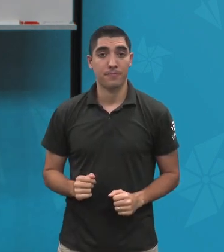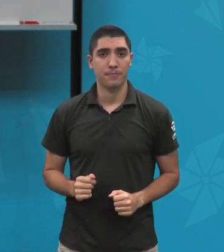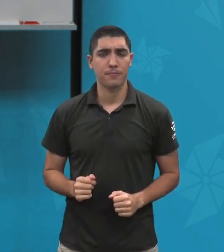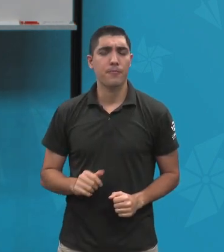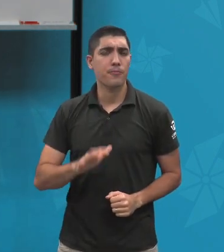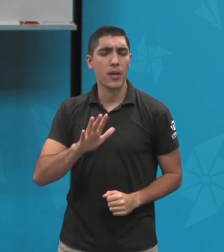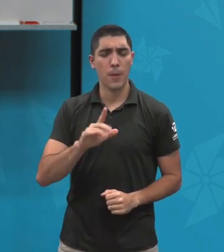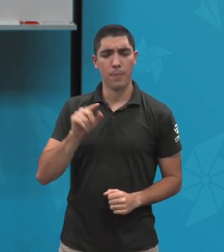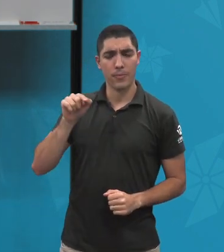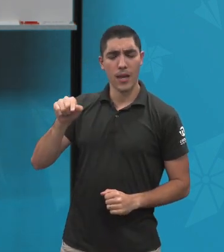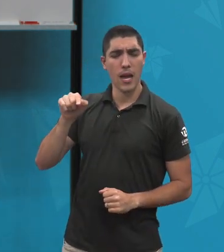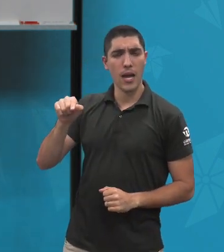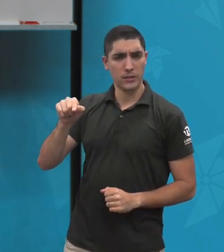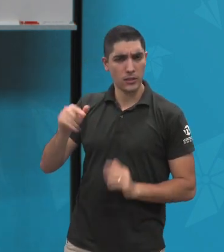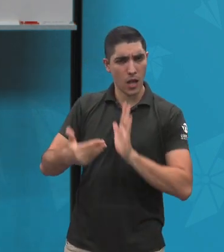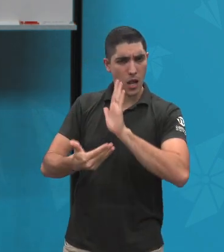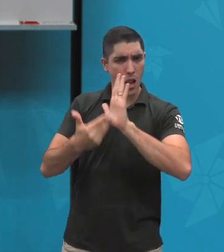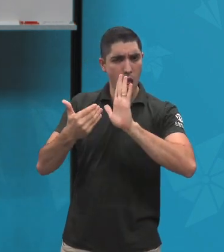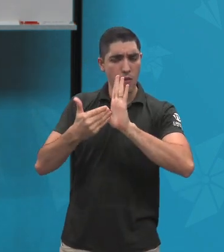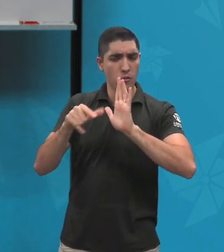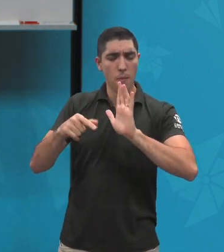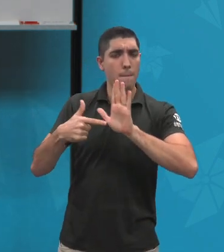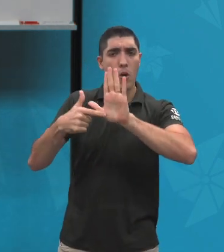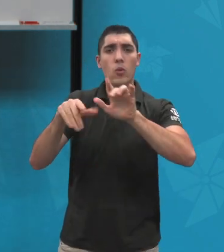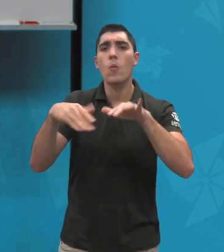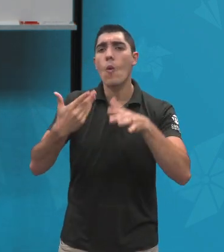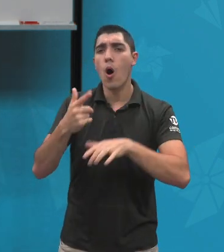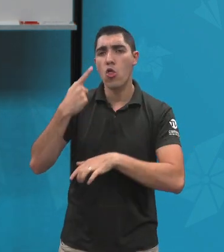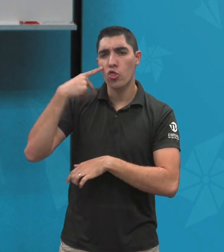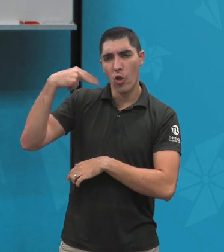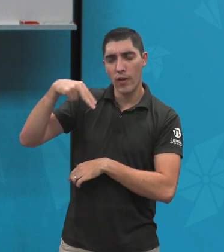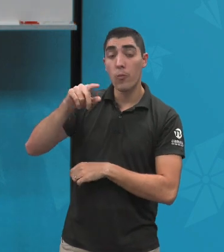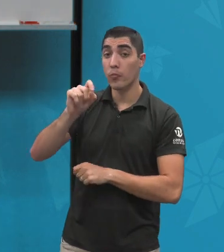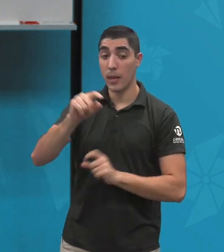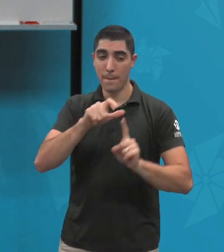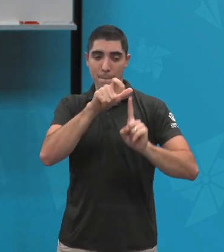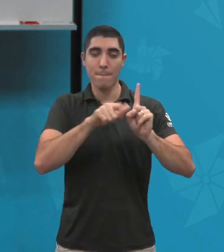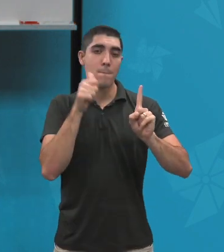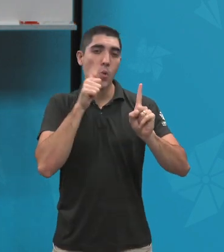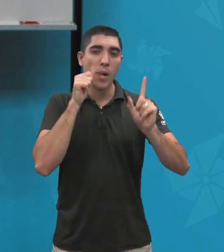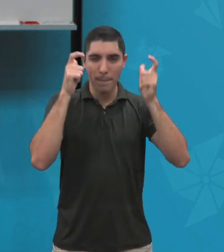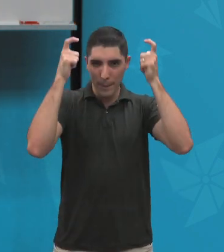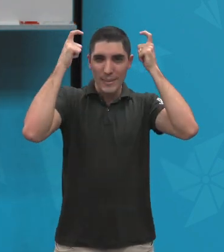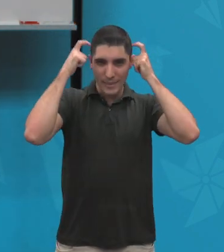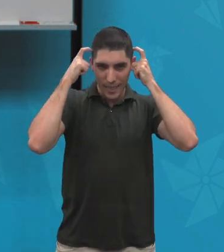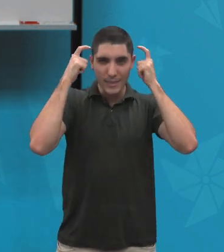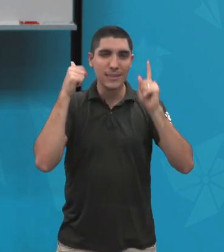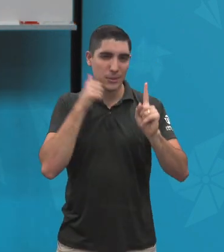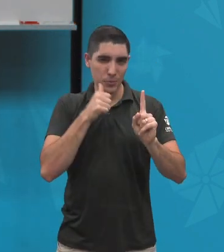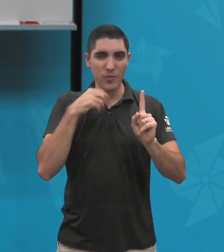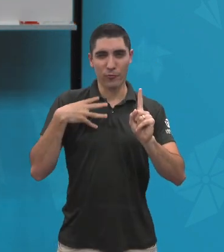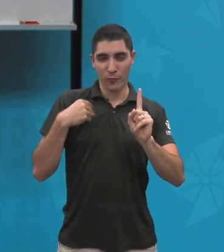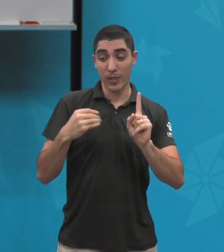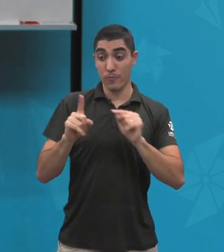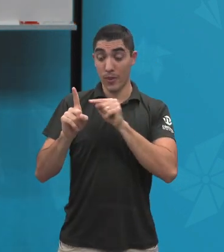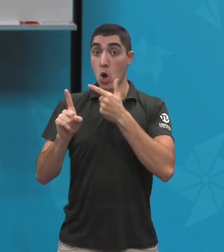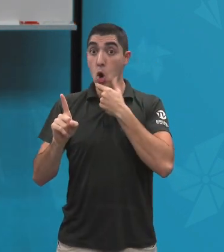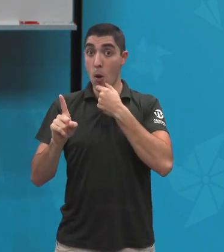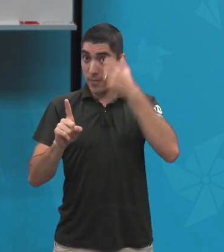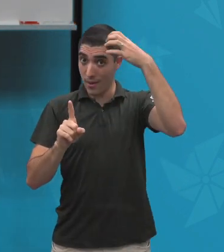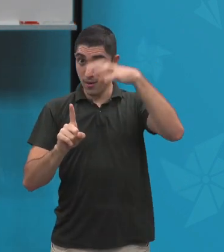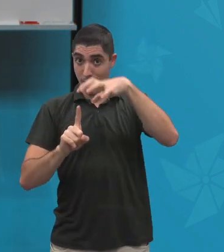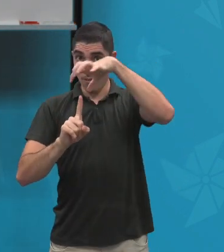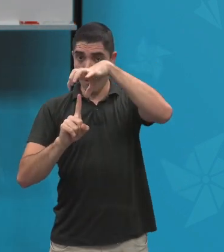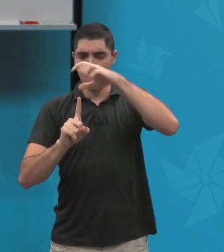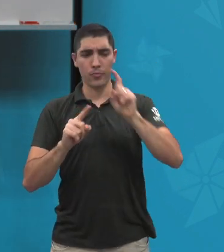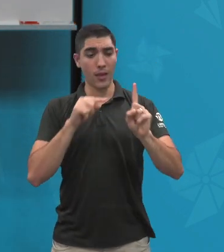O que é essa novela? É uma princesa, filha de um rei, que se apaixona por